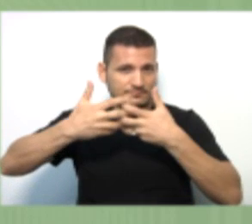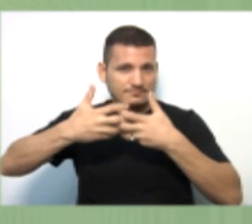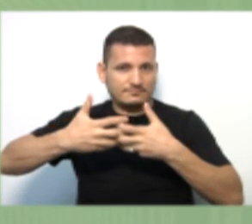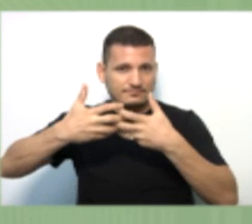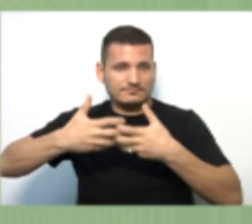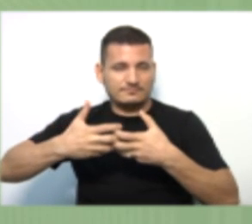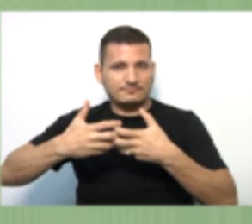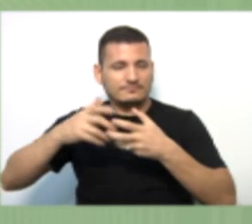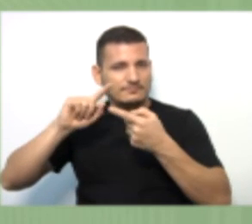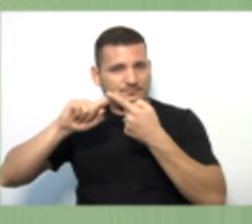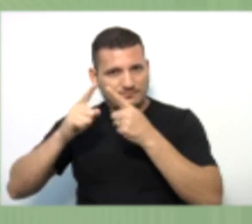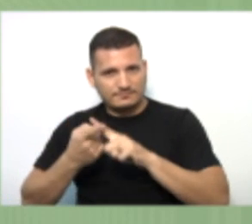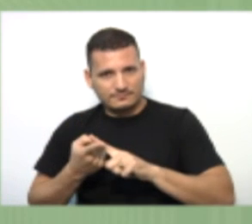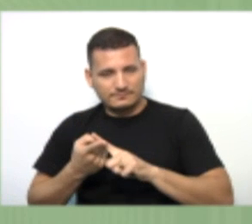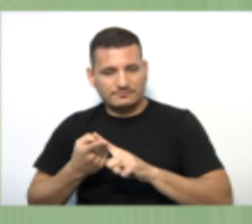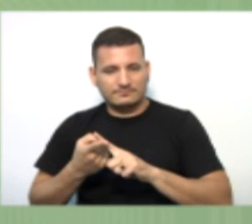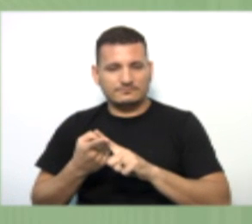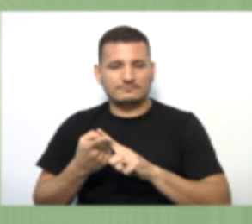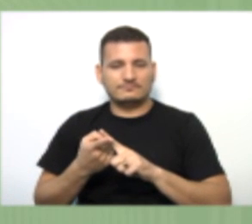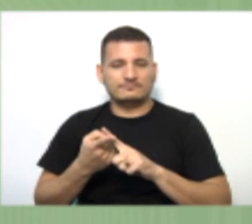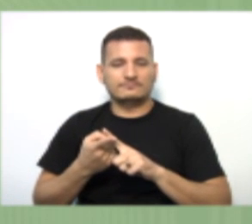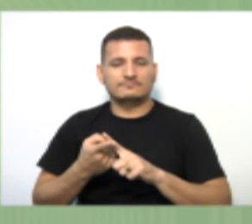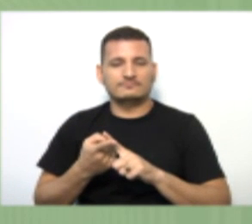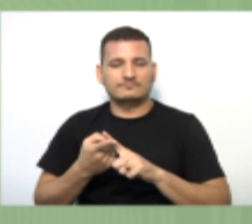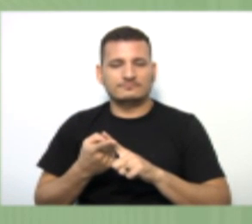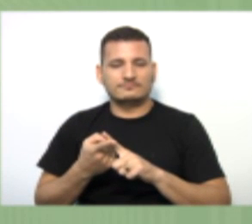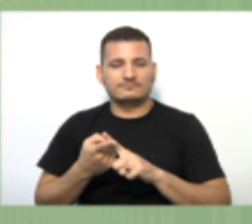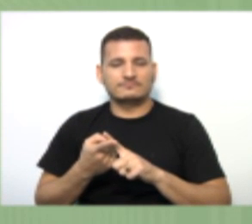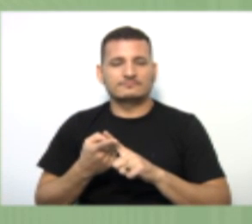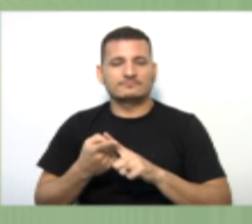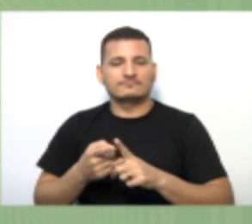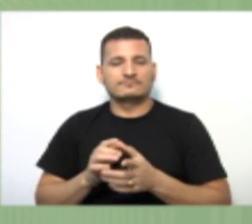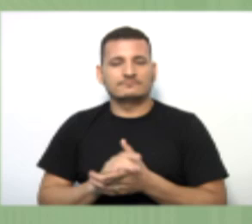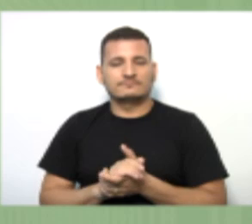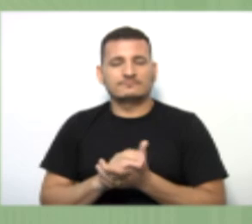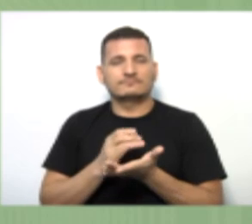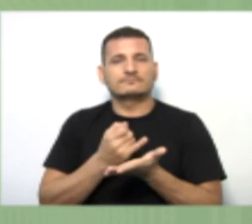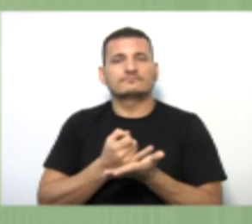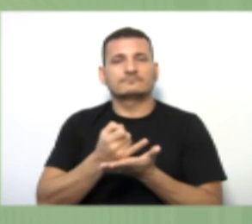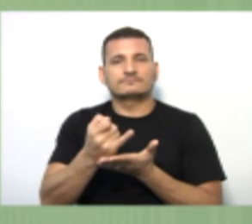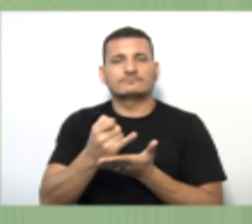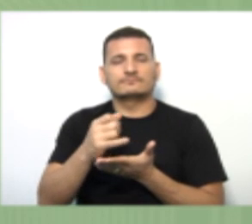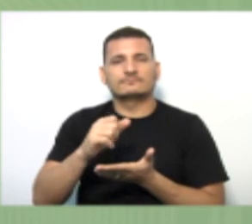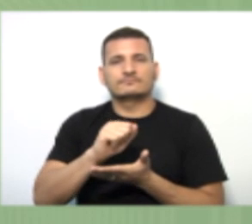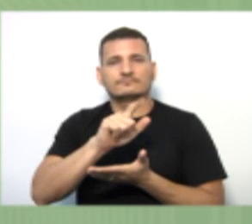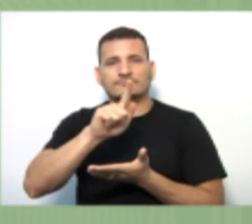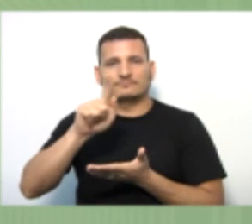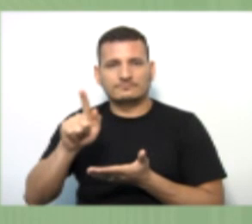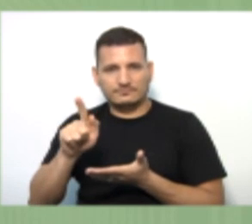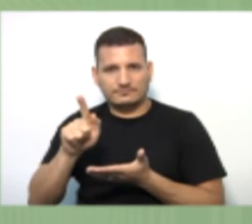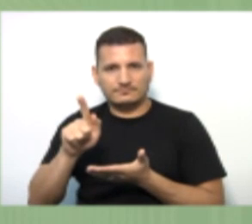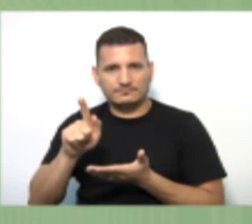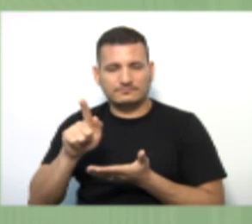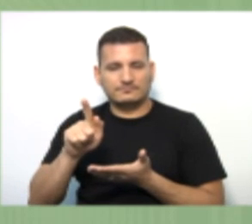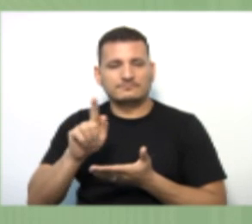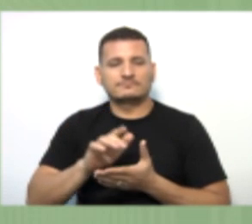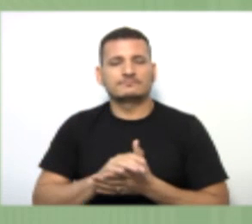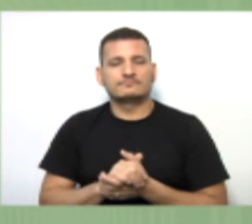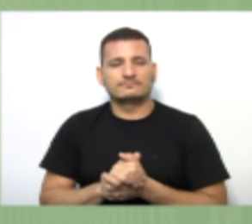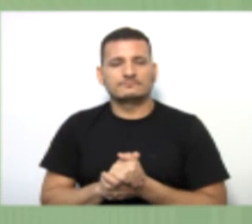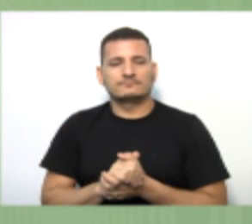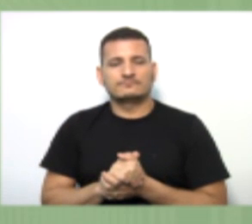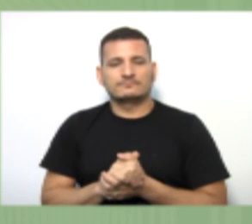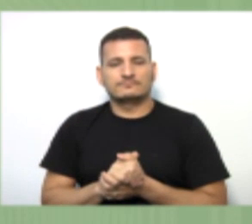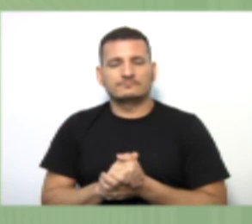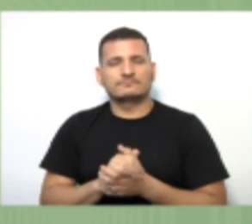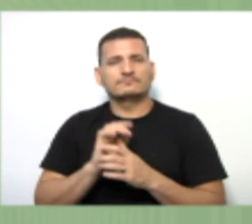tá? Fiquem atentos, daqui nos próximos slides eu já vou mostrar para vocês. Introdução a algoritmos, tá? Próximo